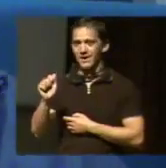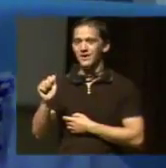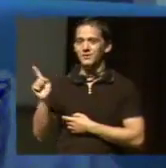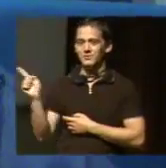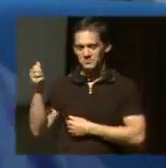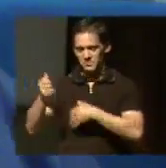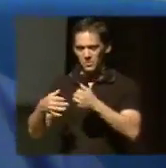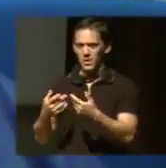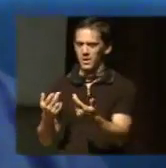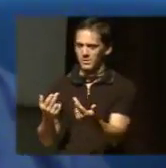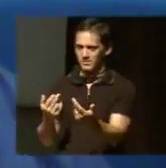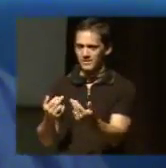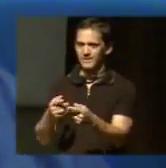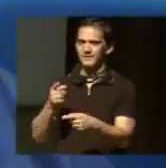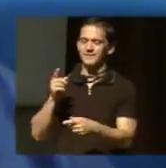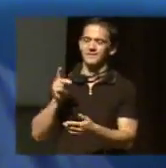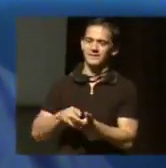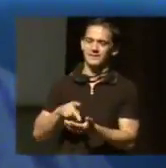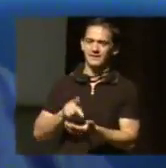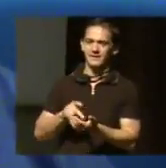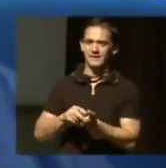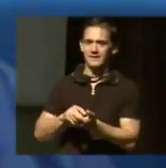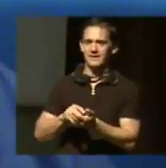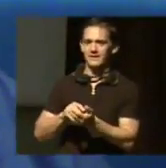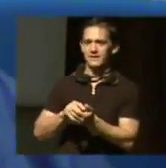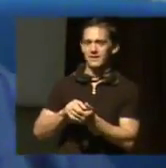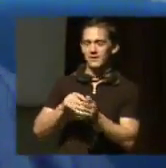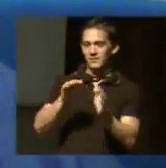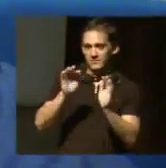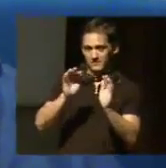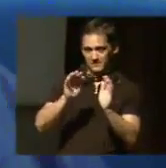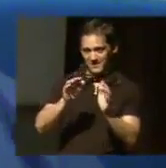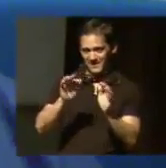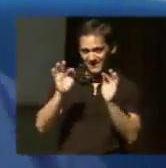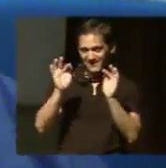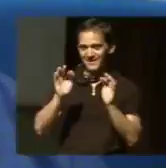Eu não sabia o final, agora eu sei. Bom...